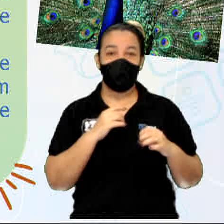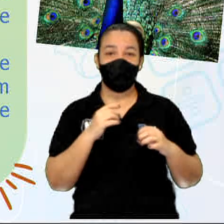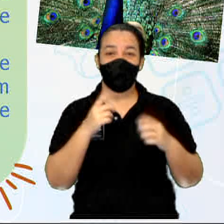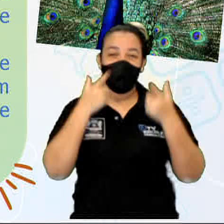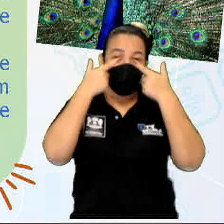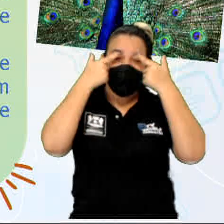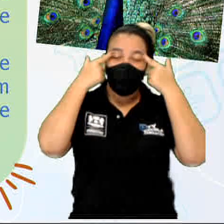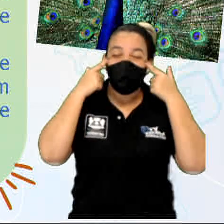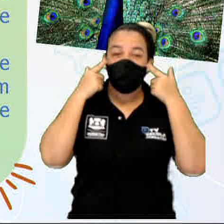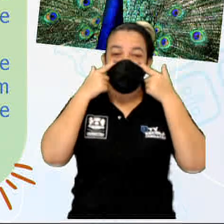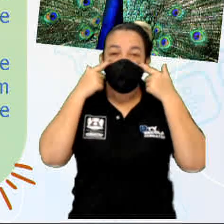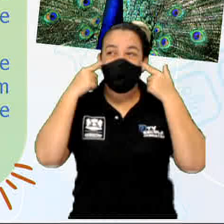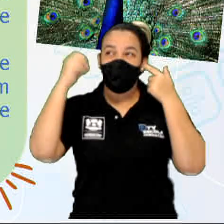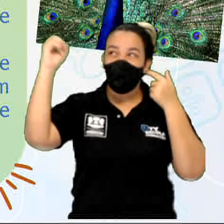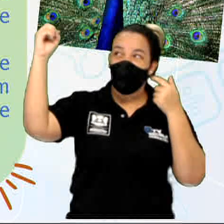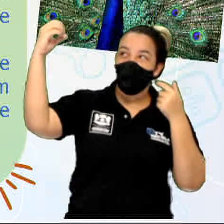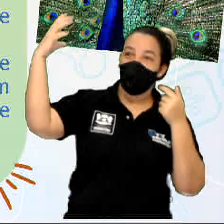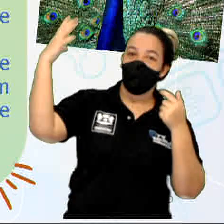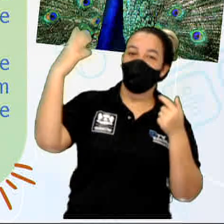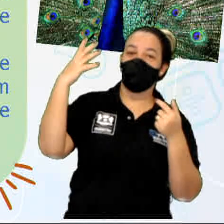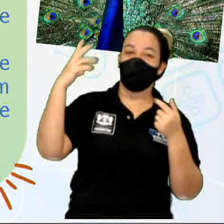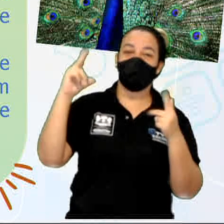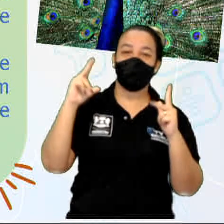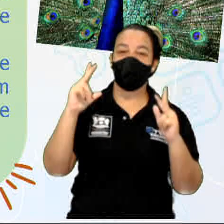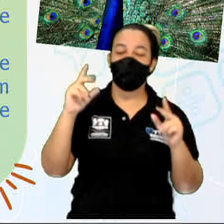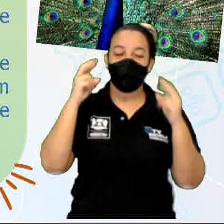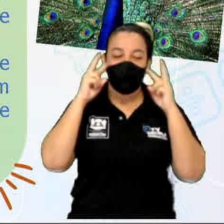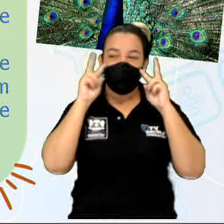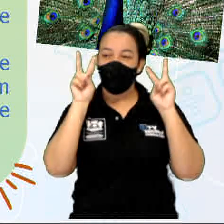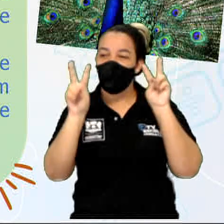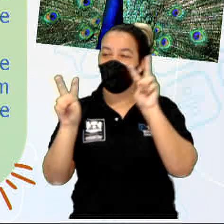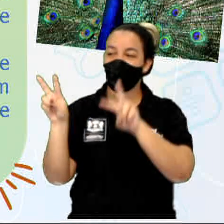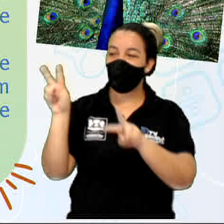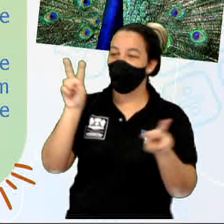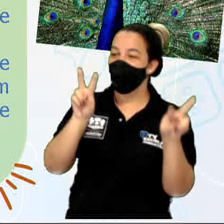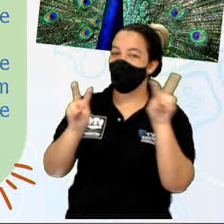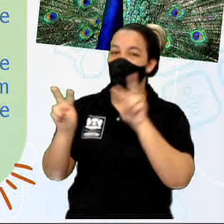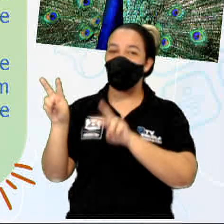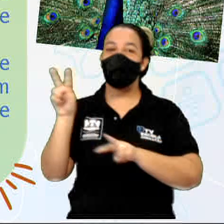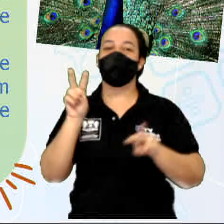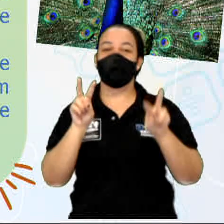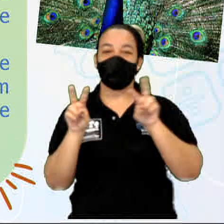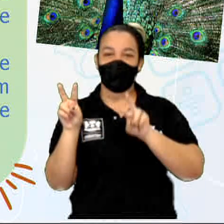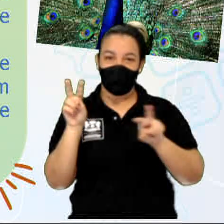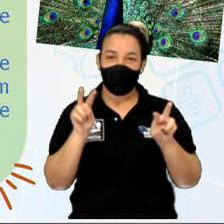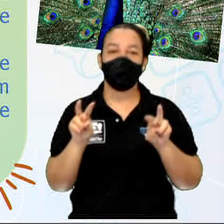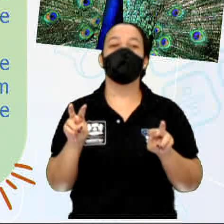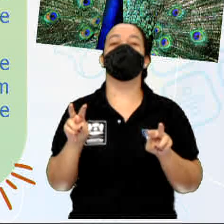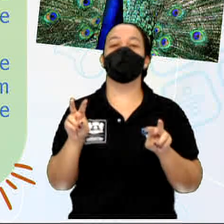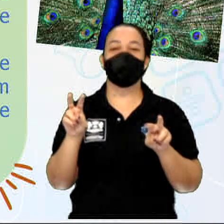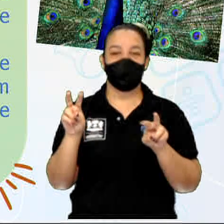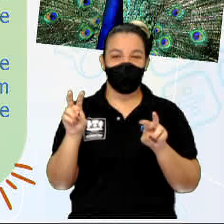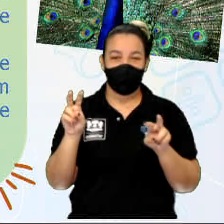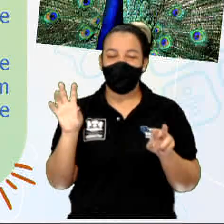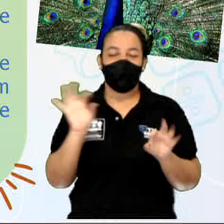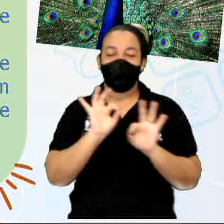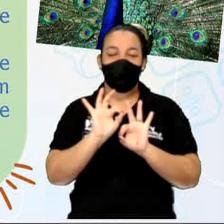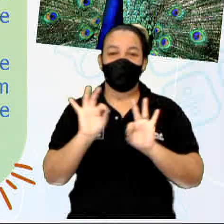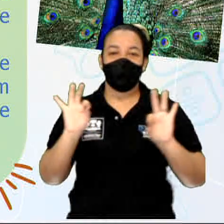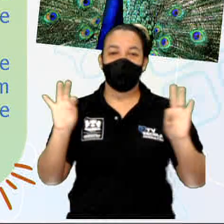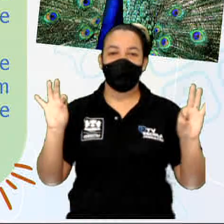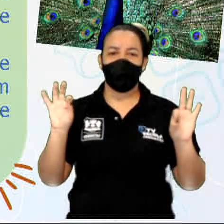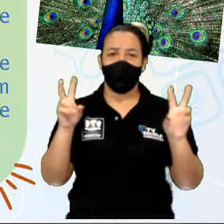olhos recebendo a luz de teu olhar. Ele me cobre de glórias e me faz magnífico. Perceba